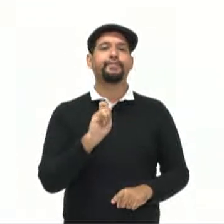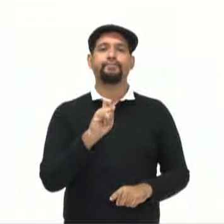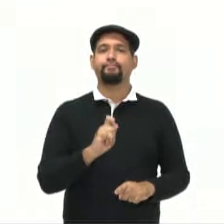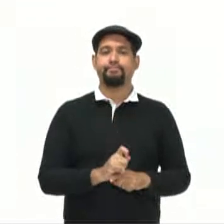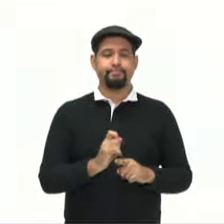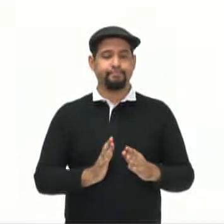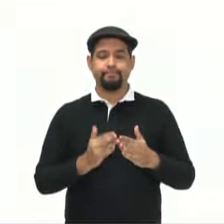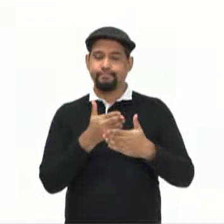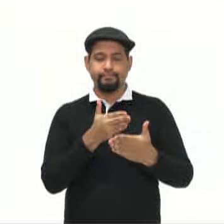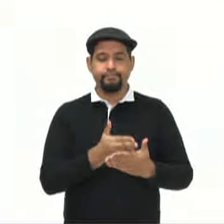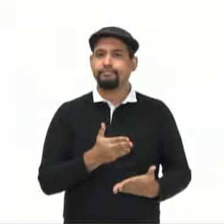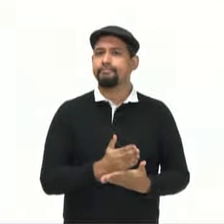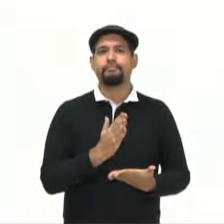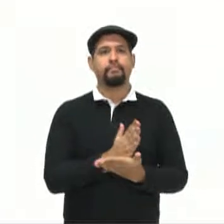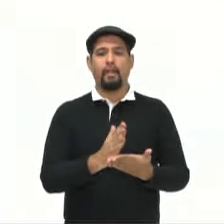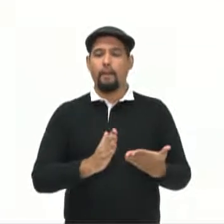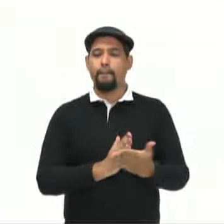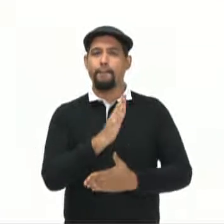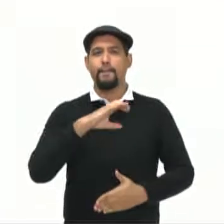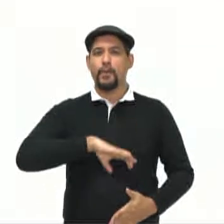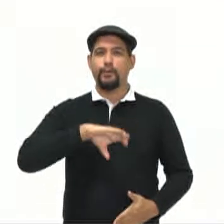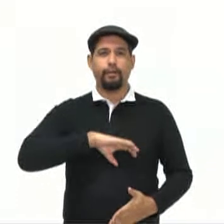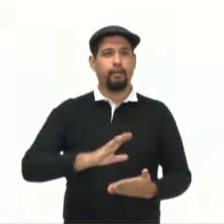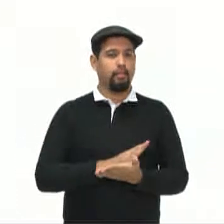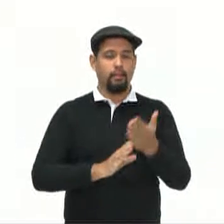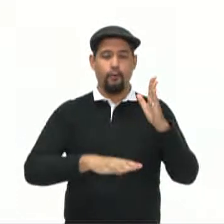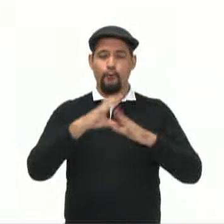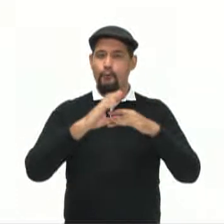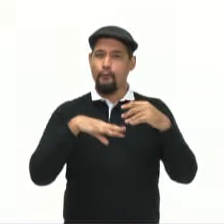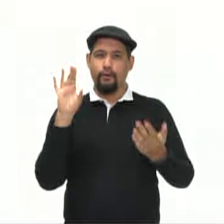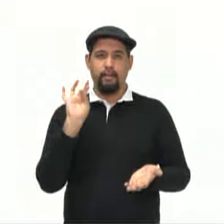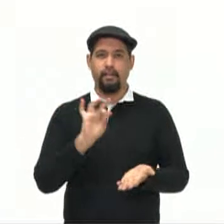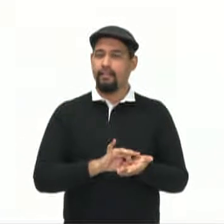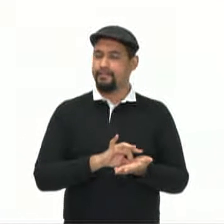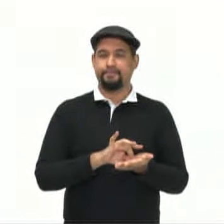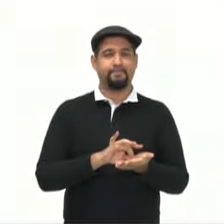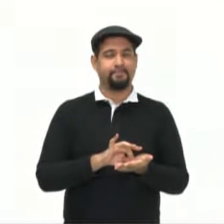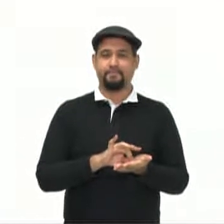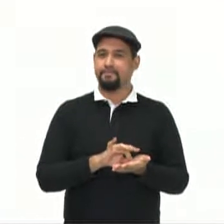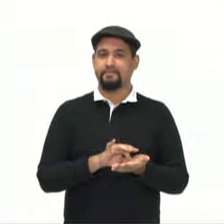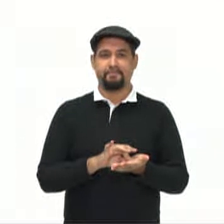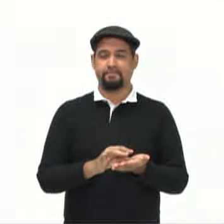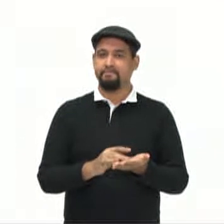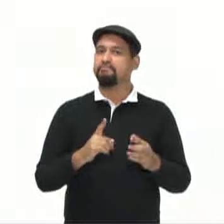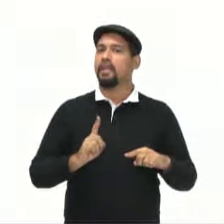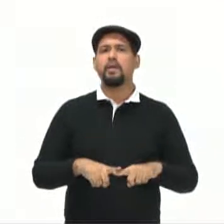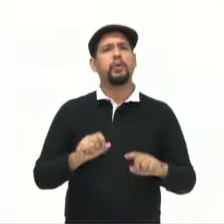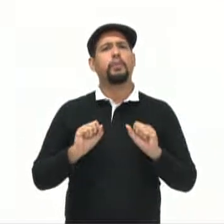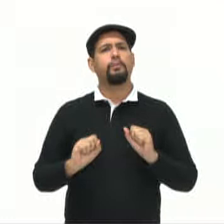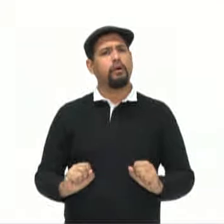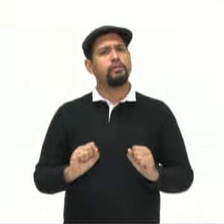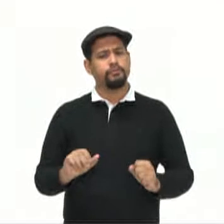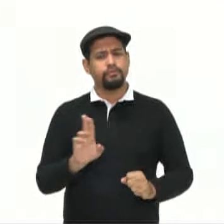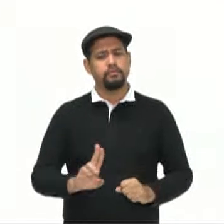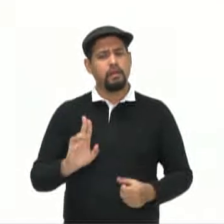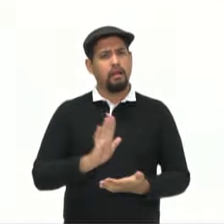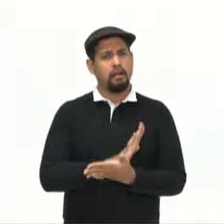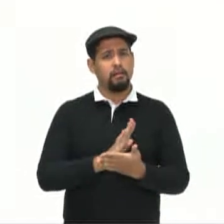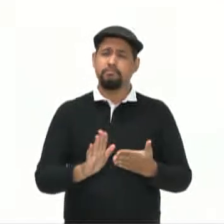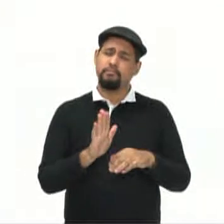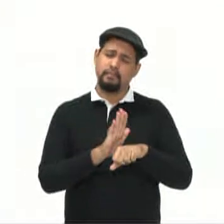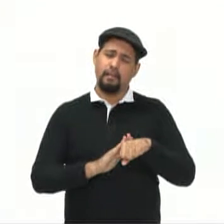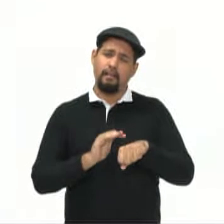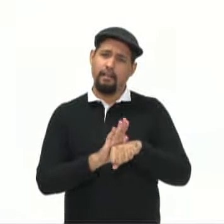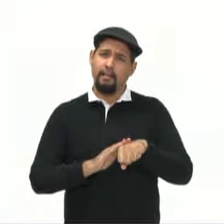nenhuma prova de português de nenhum concurso oficial. Aliás, Se isso pode servir de algum consolo